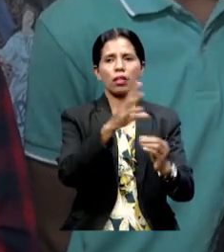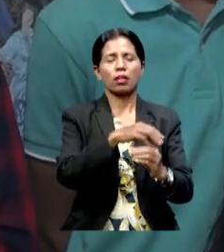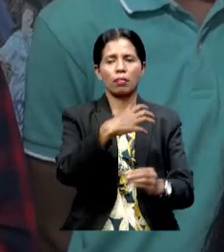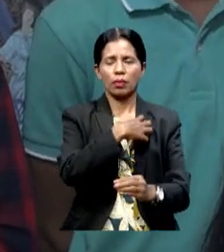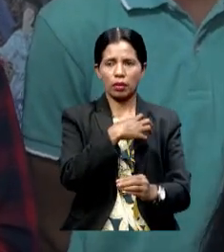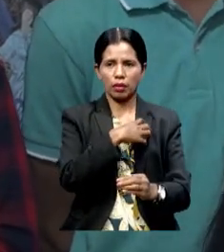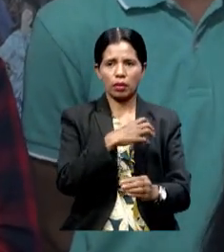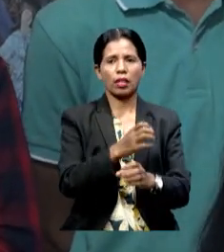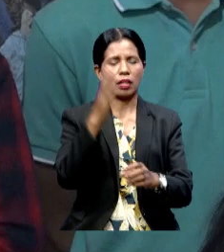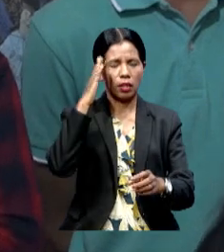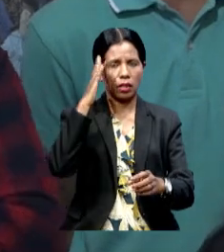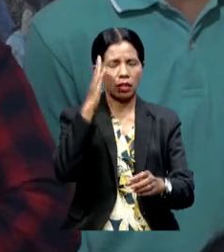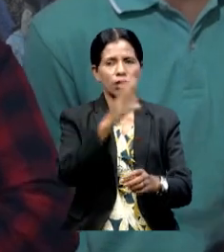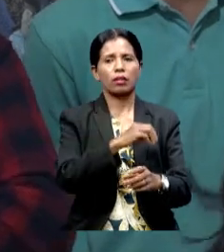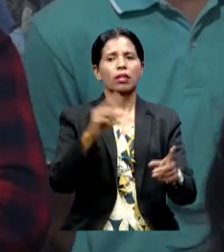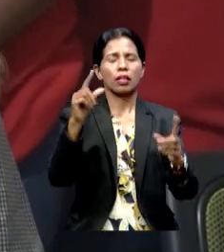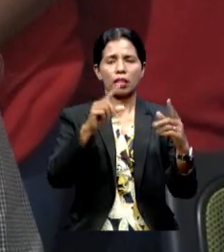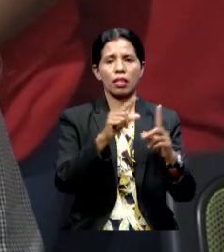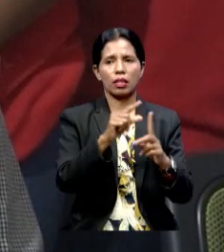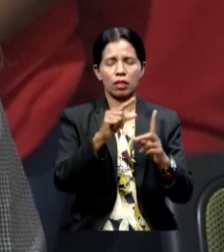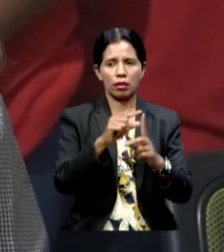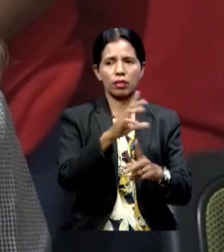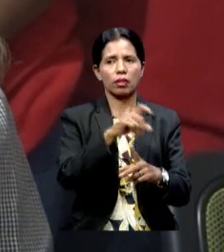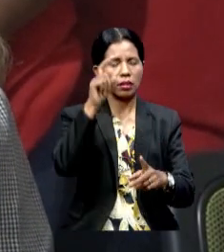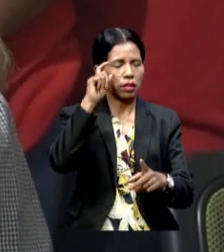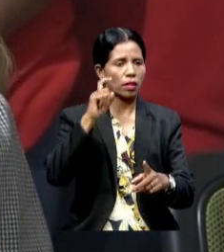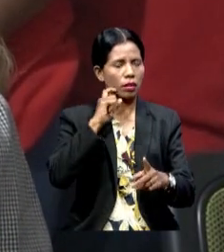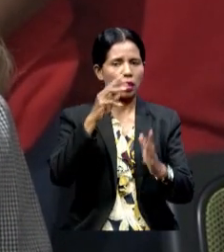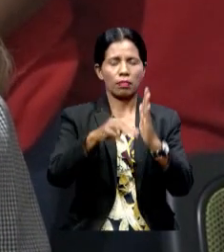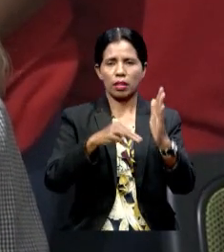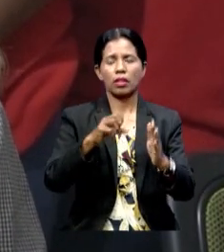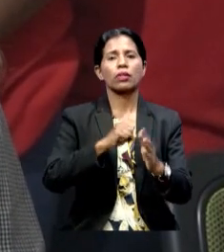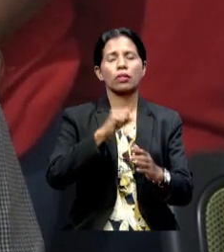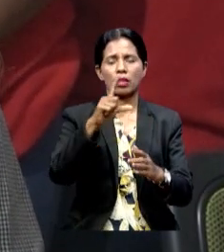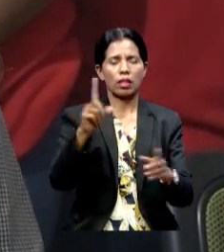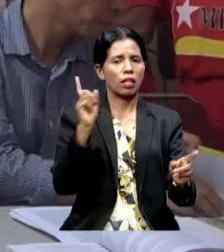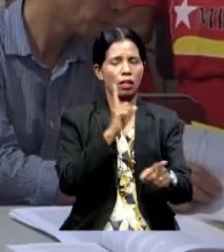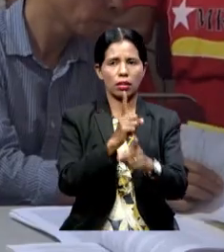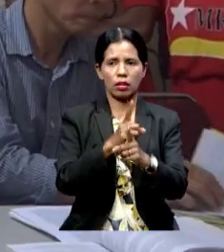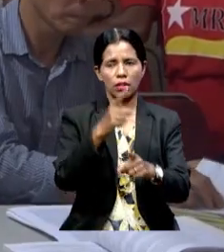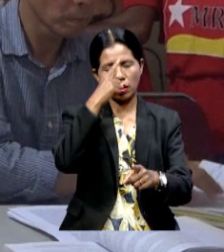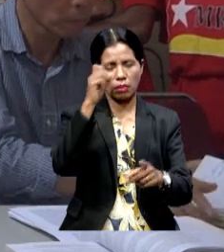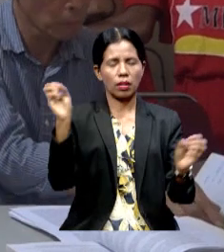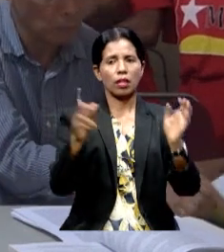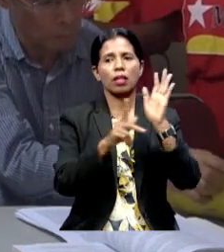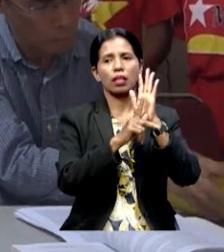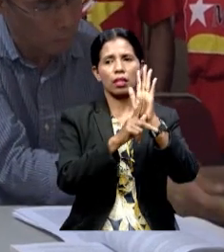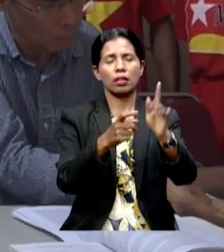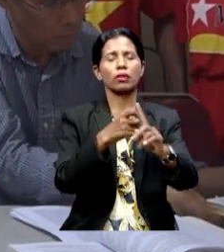Penetele nebe desconfia de fama líder Kairala Sanana Guzmão e a mídia social Alos, também a iha que ser uma russi